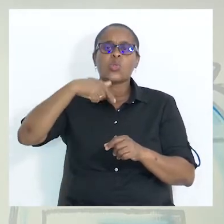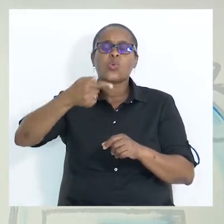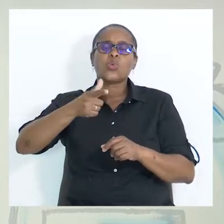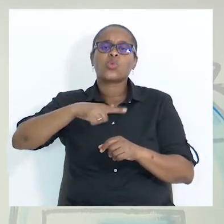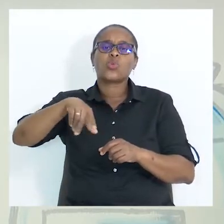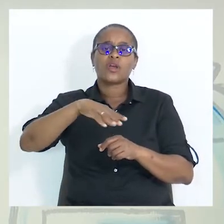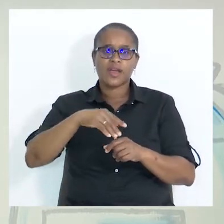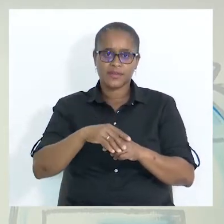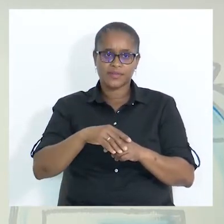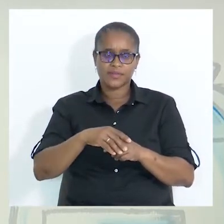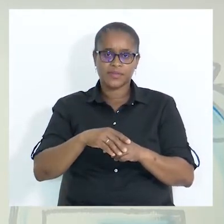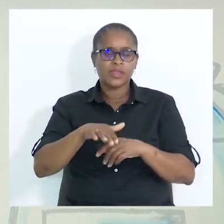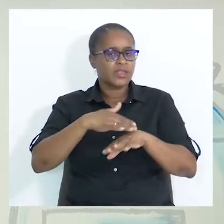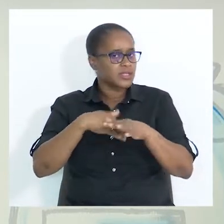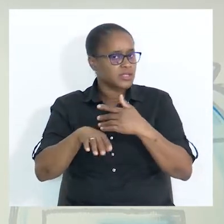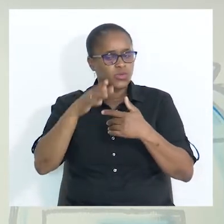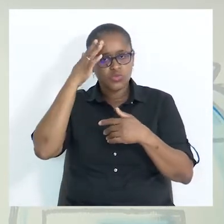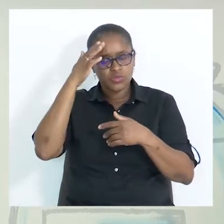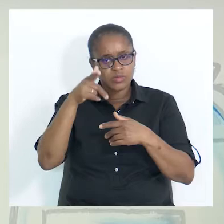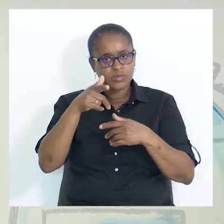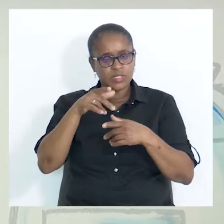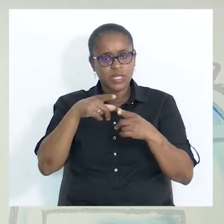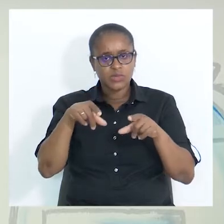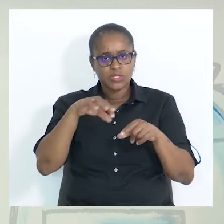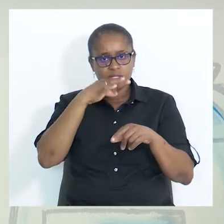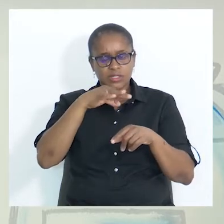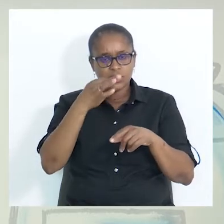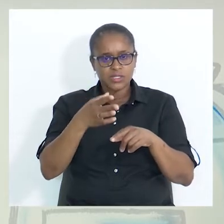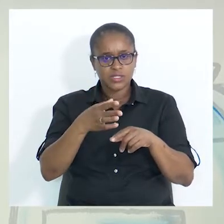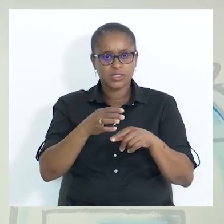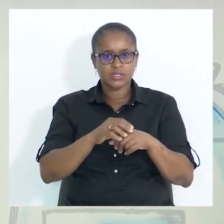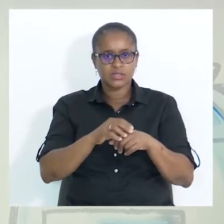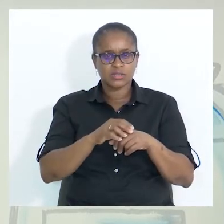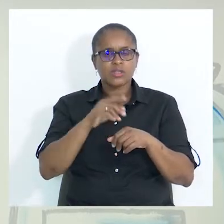pegaram? E o outro realizador da língua diz: nem descobriram.